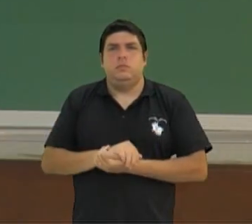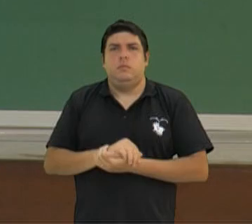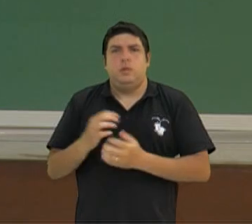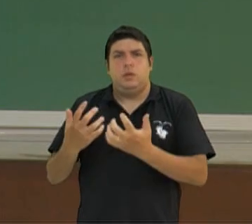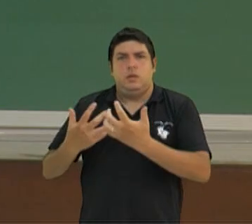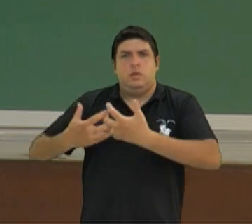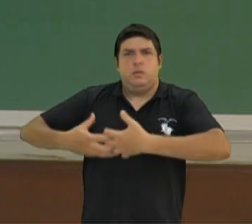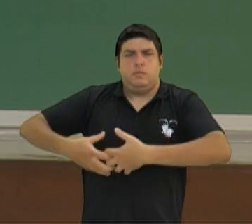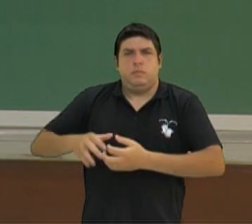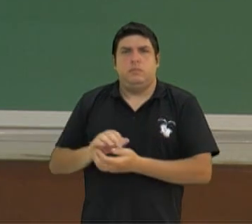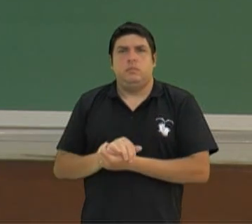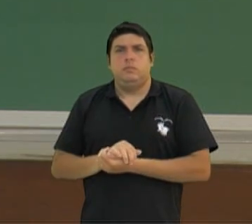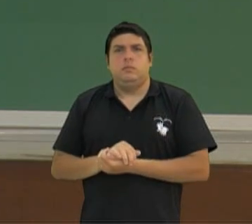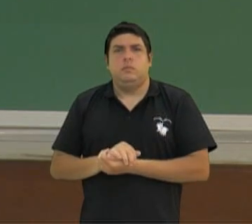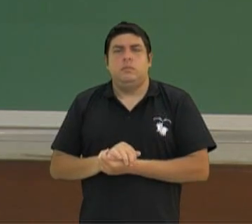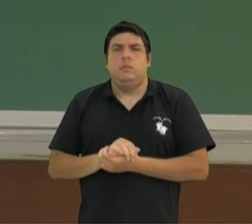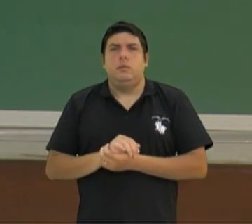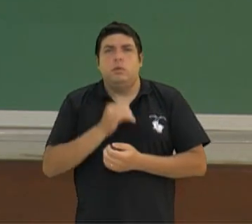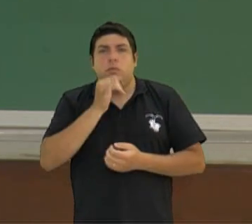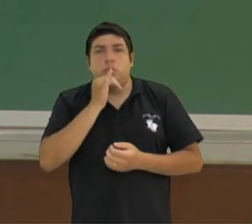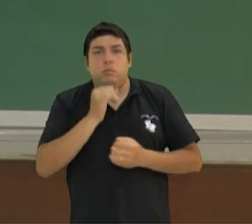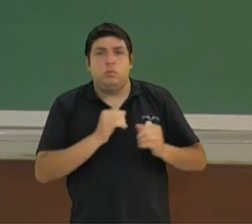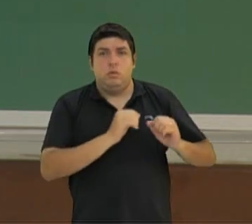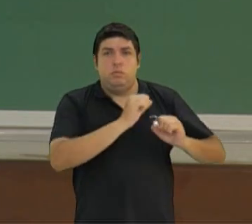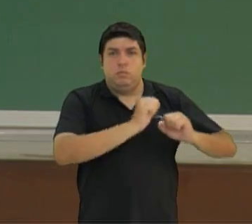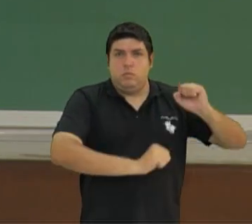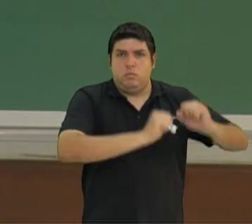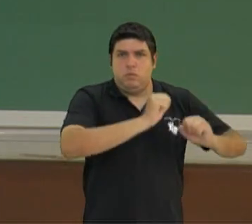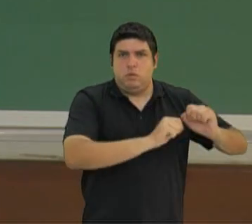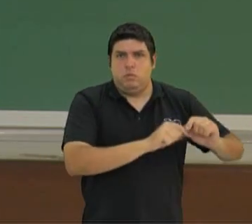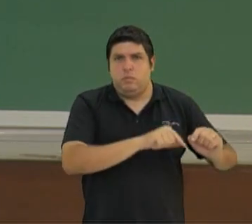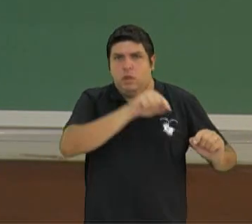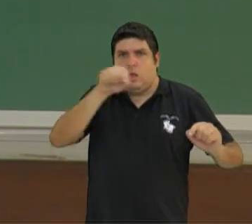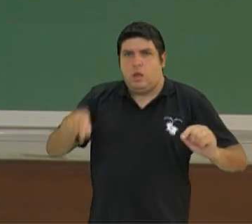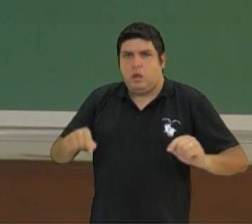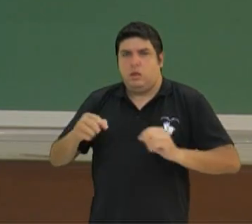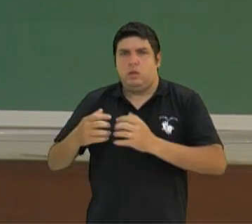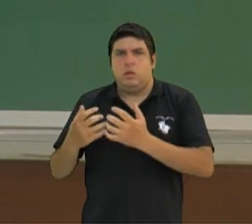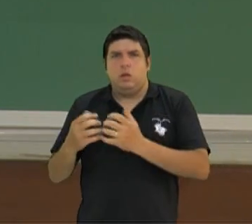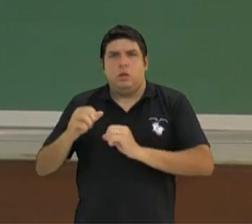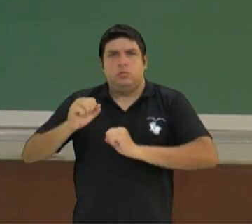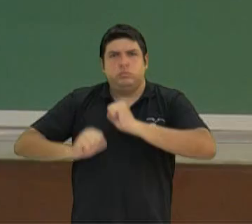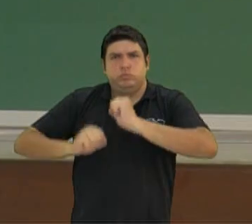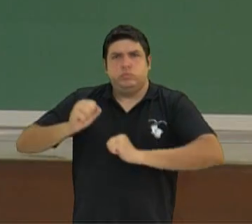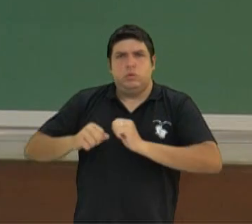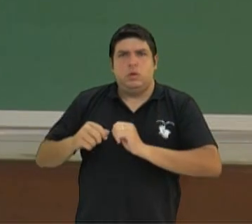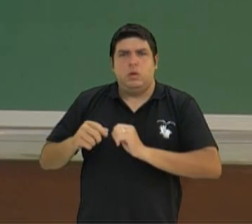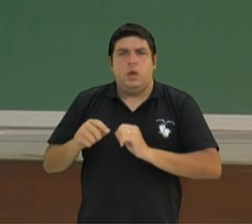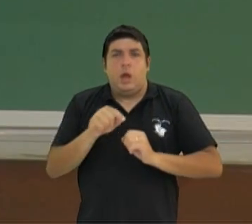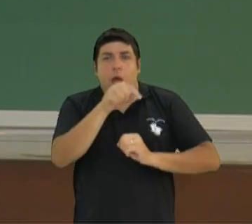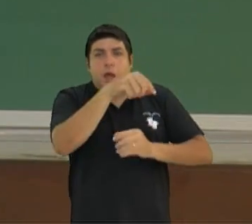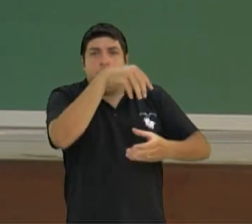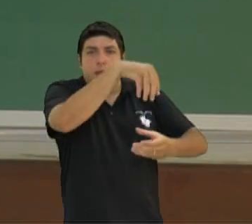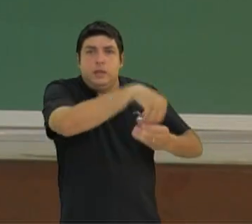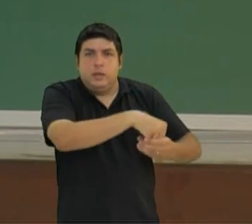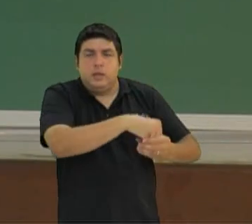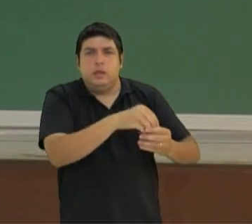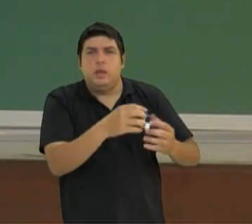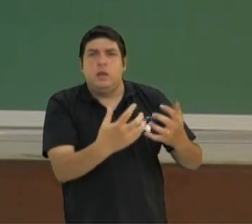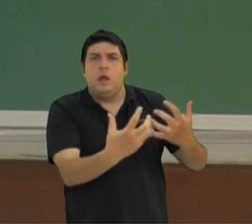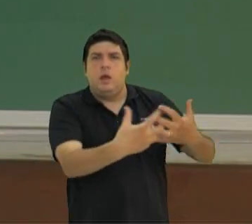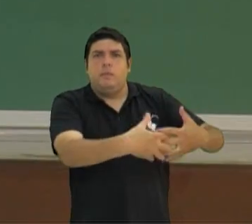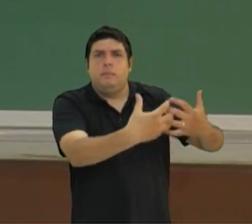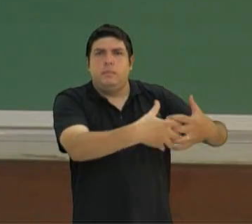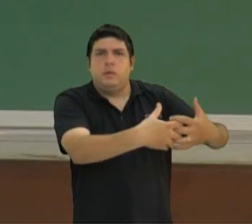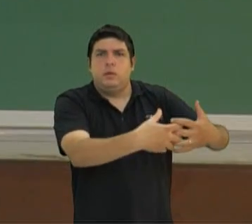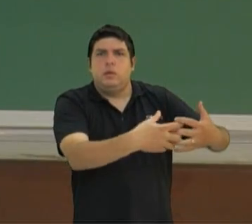que tem um monte de máquinas para fazer o tecido, por exemplo, da roupa que a gente usa. Mas quem fabricou aquelas máquinas que fabricam